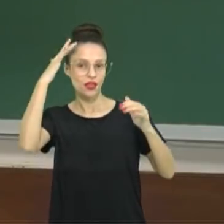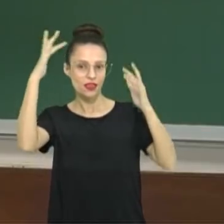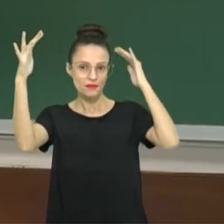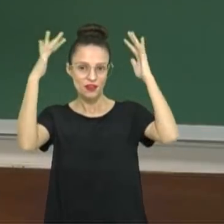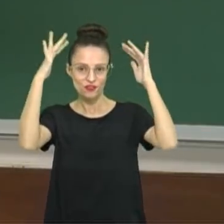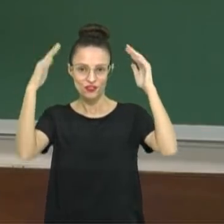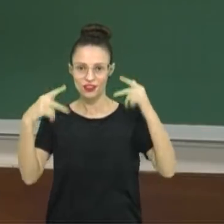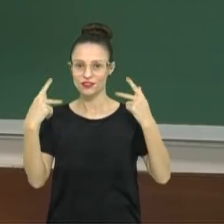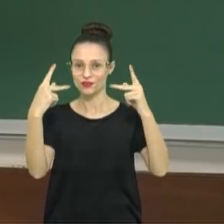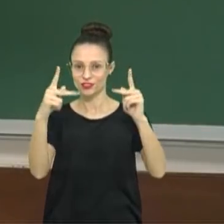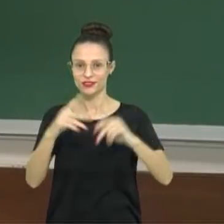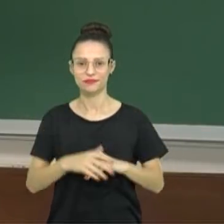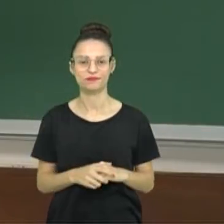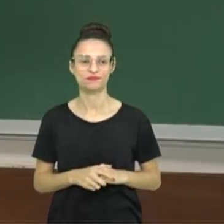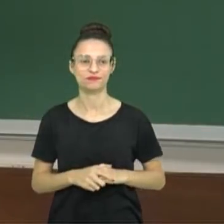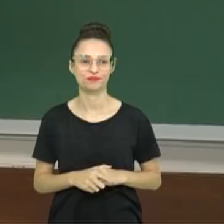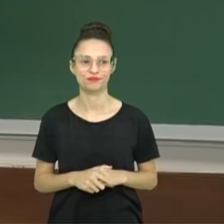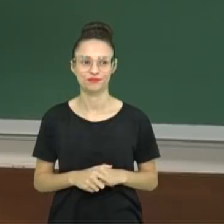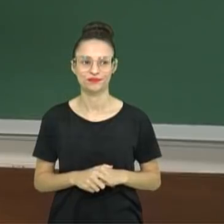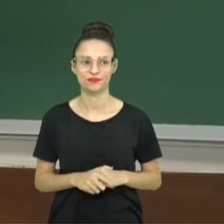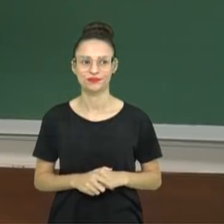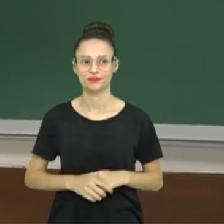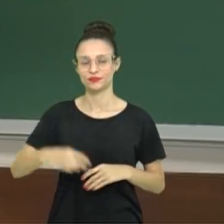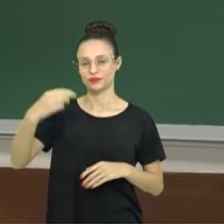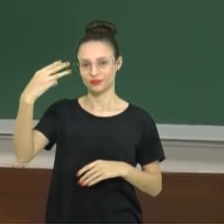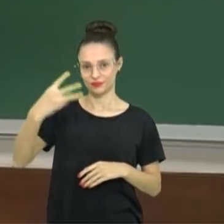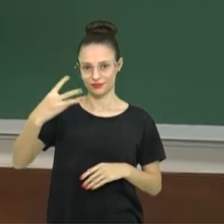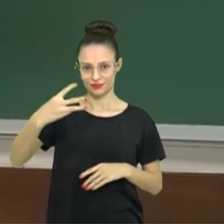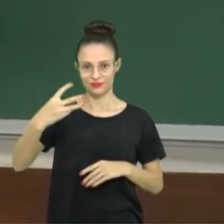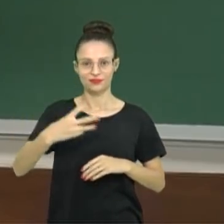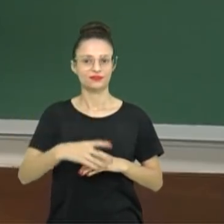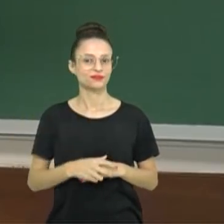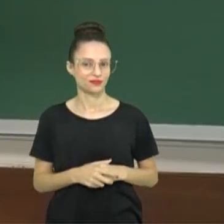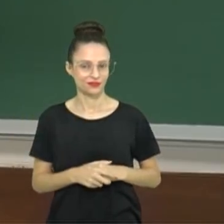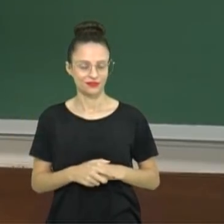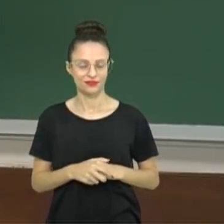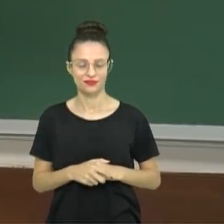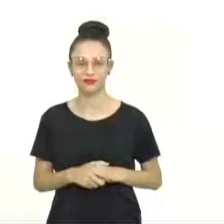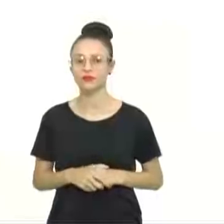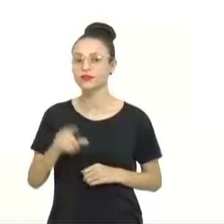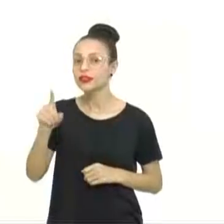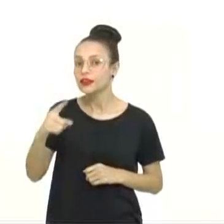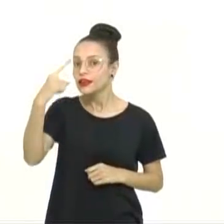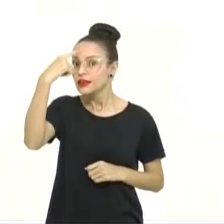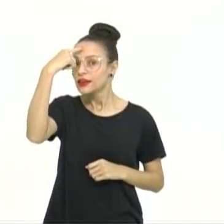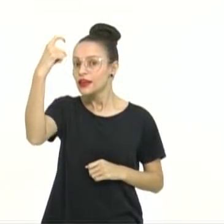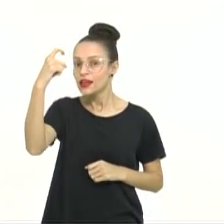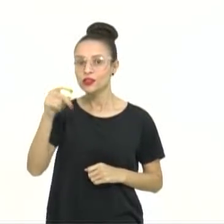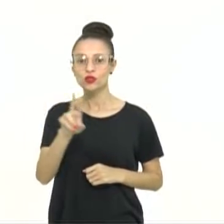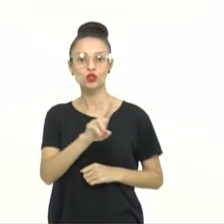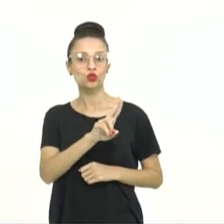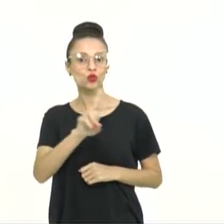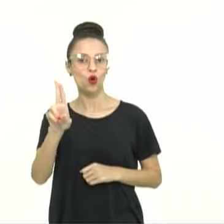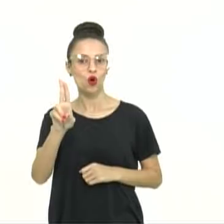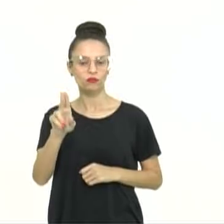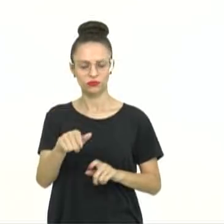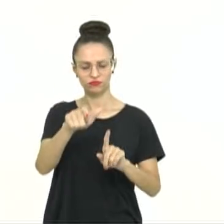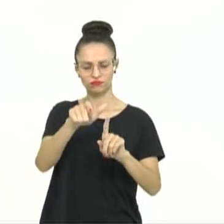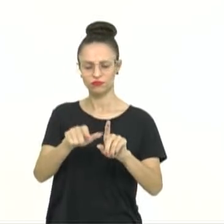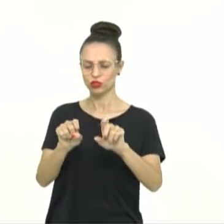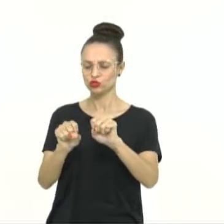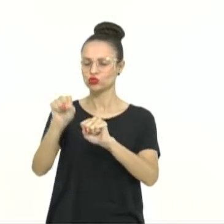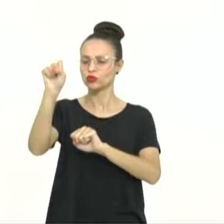imaginação, funcionando. Terceiro passo, tá? Criar o nome para o